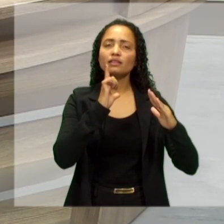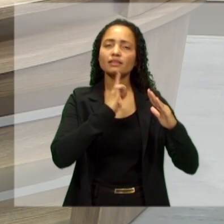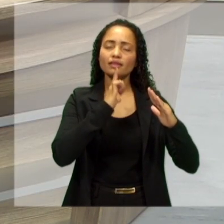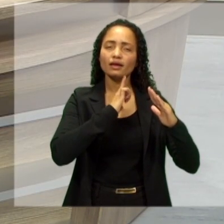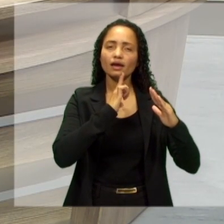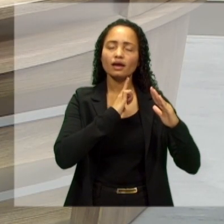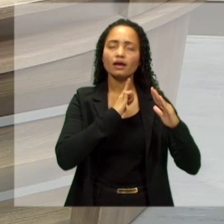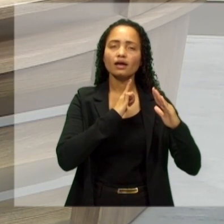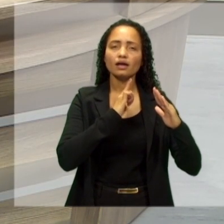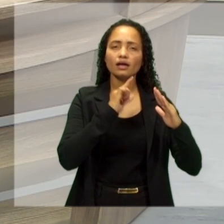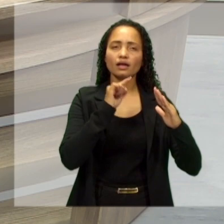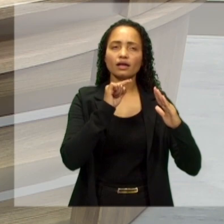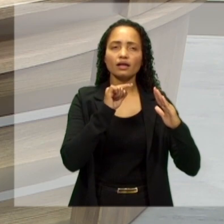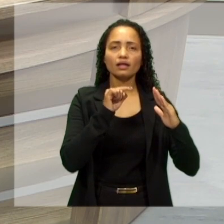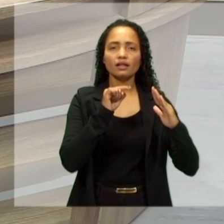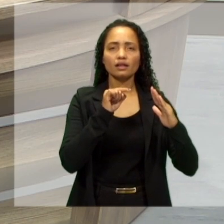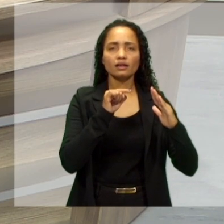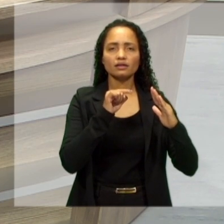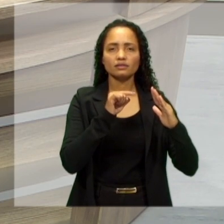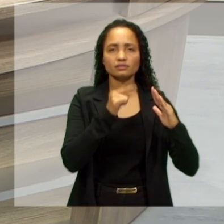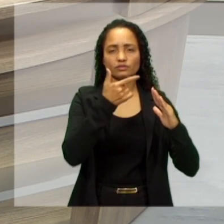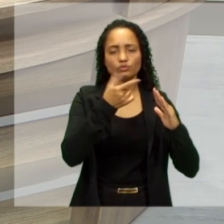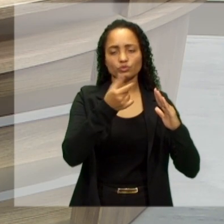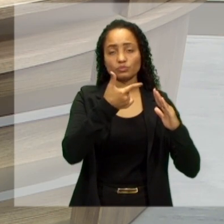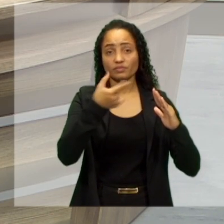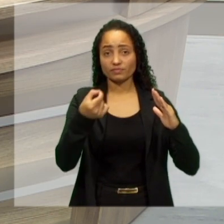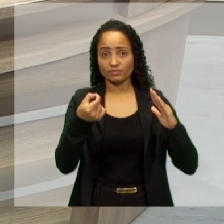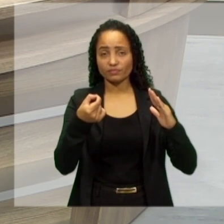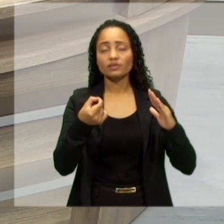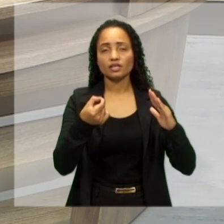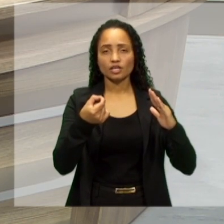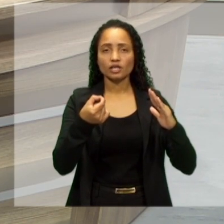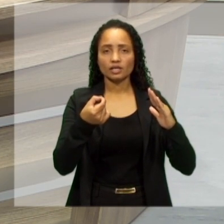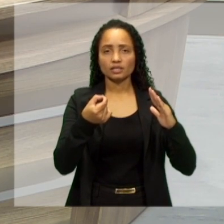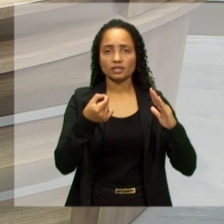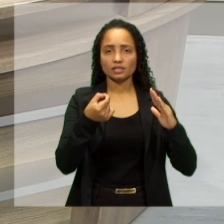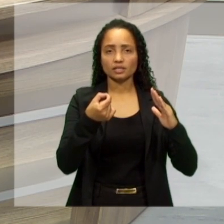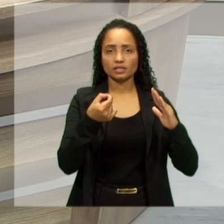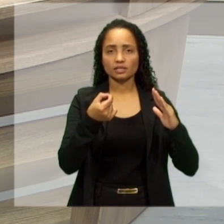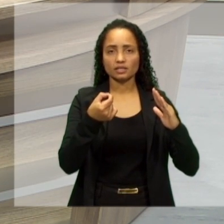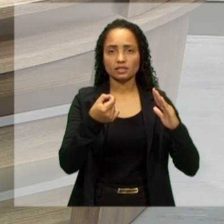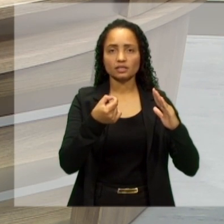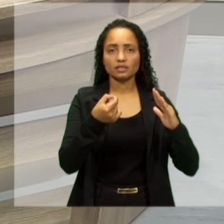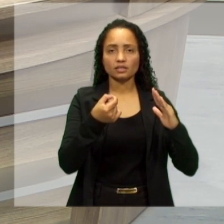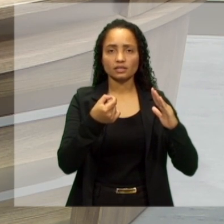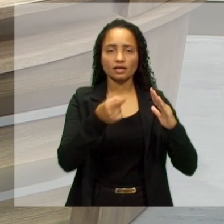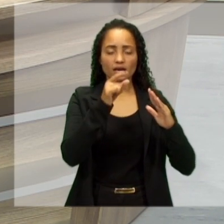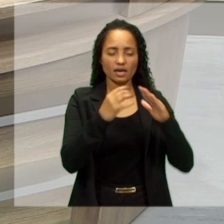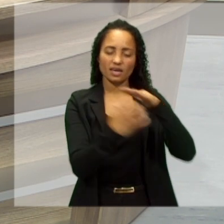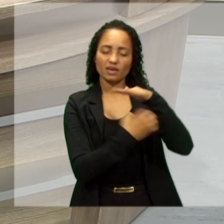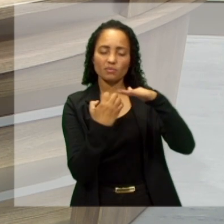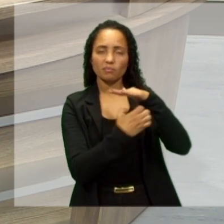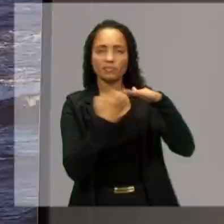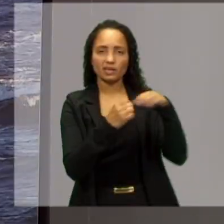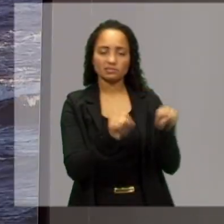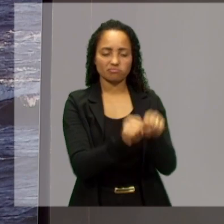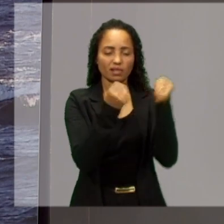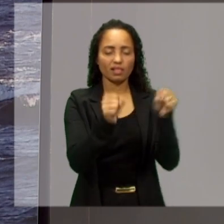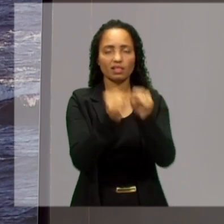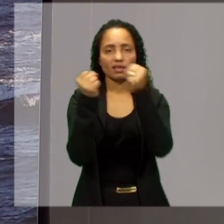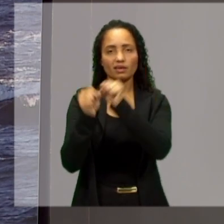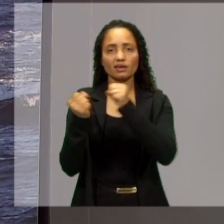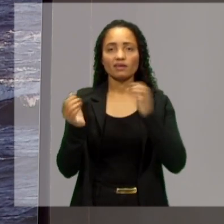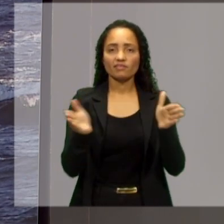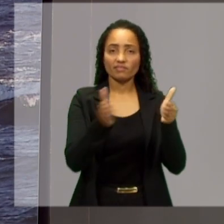conta do que foi em 2020, a quebradeira que deu nas micro e pequenas empresas, e